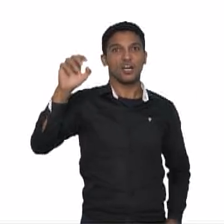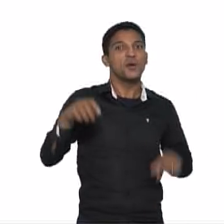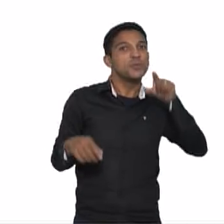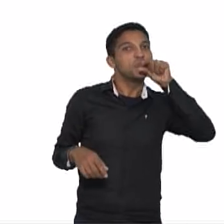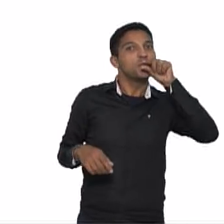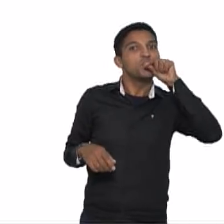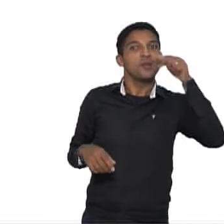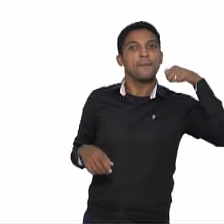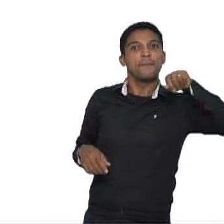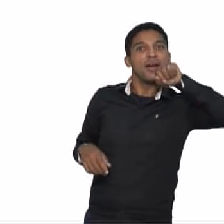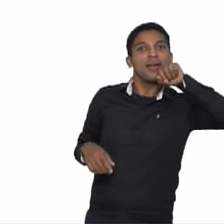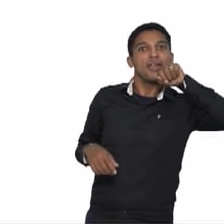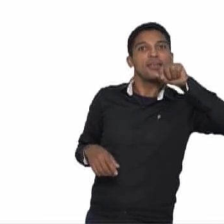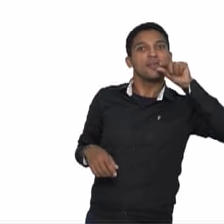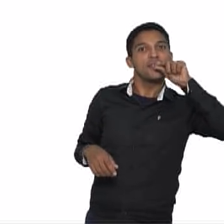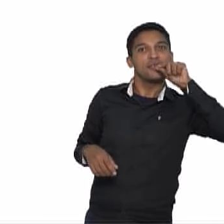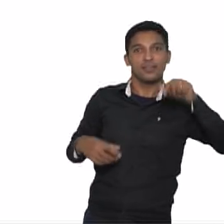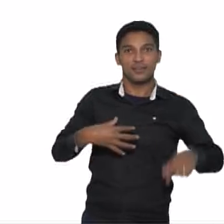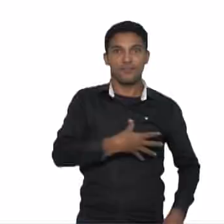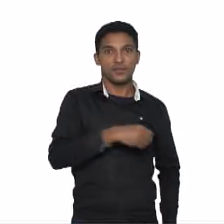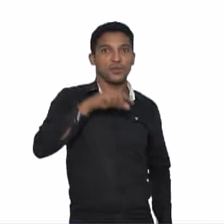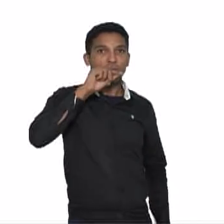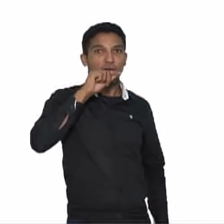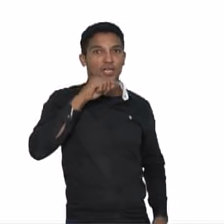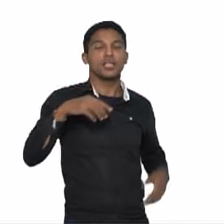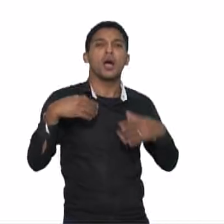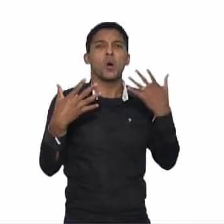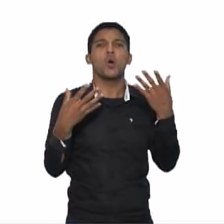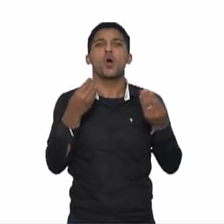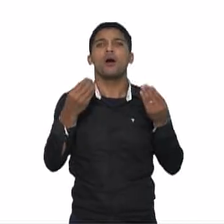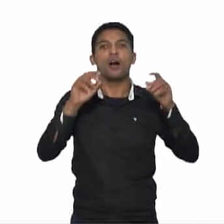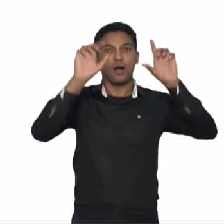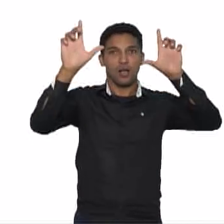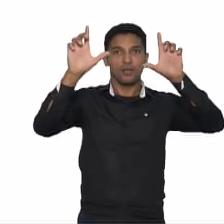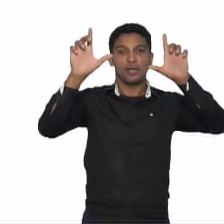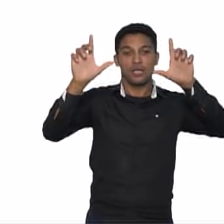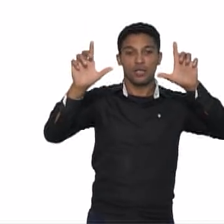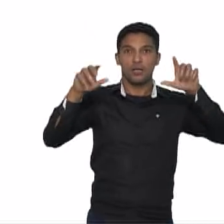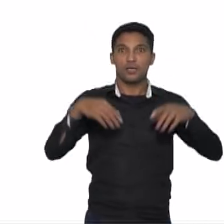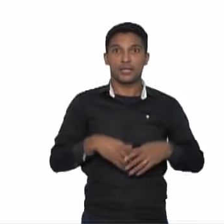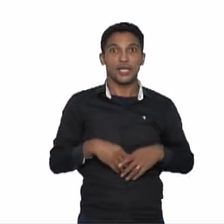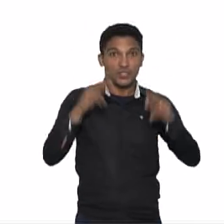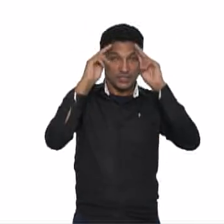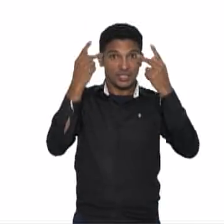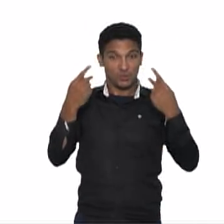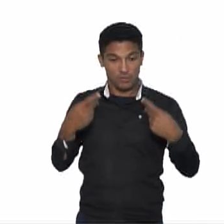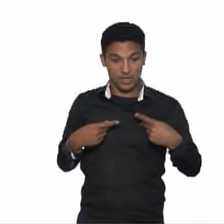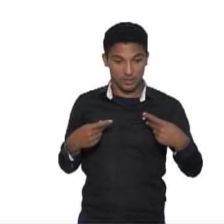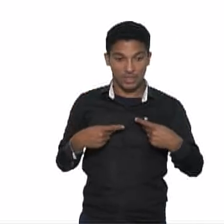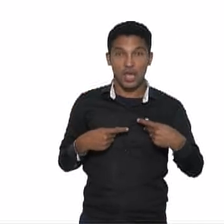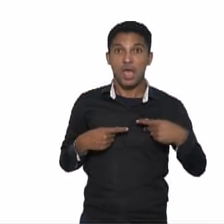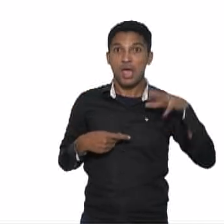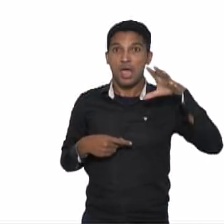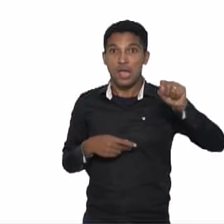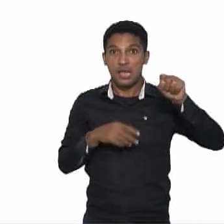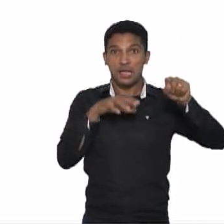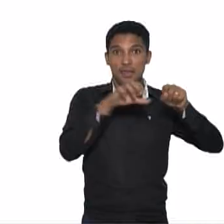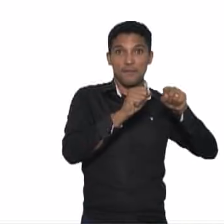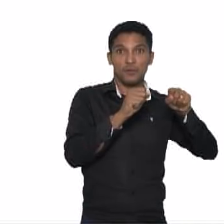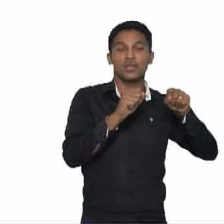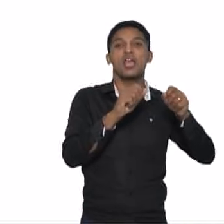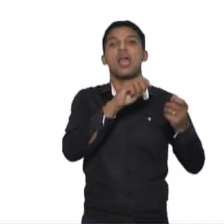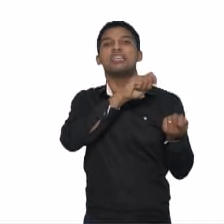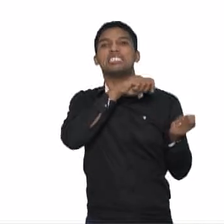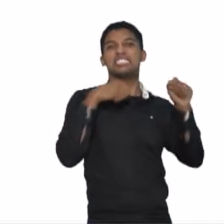É mais ou menos assim, meu filho. Eles sujam a água, consomem seus recursos naturais, poluindo o ar, tudo isso para gerar